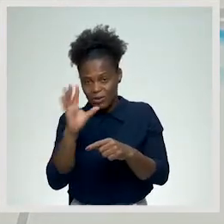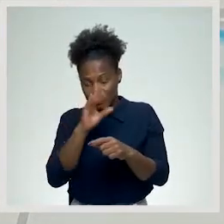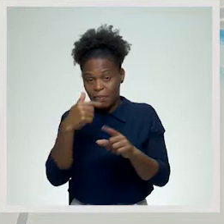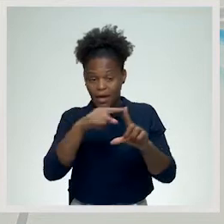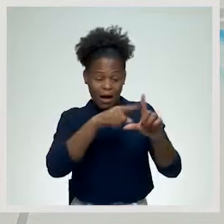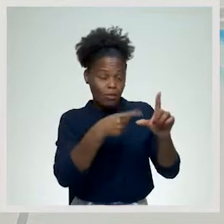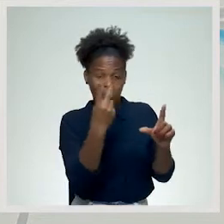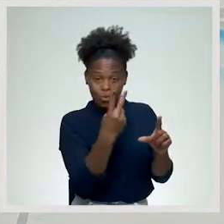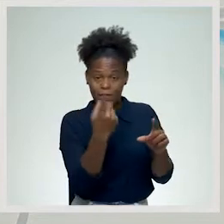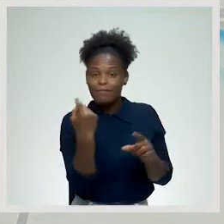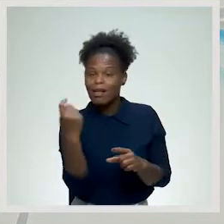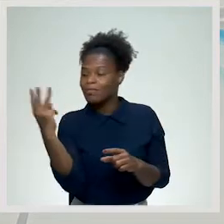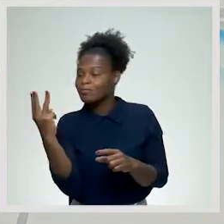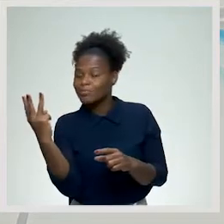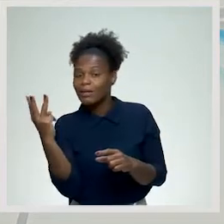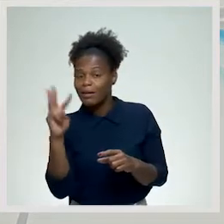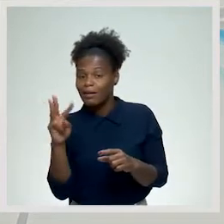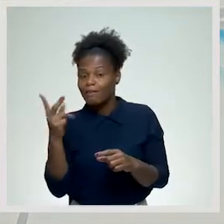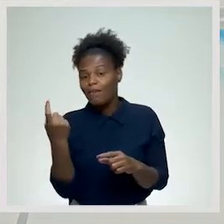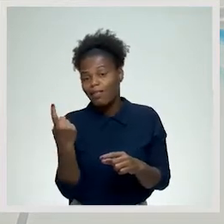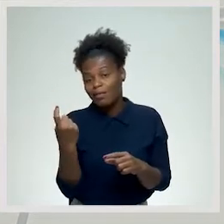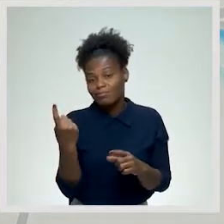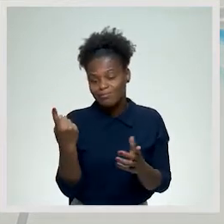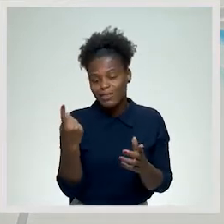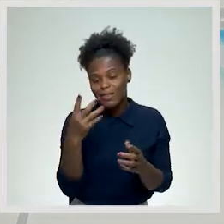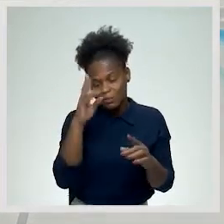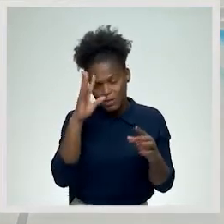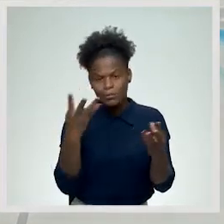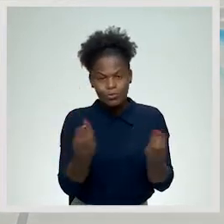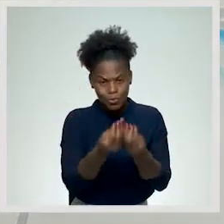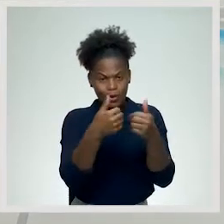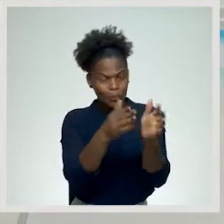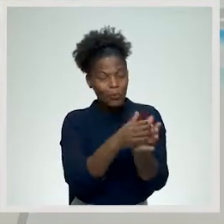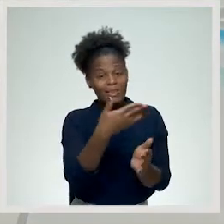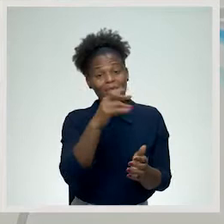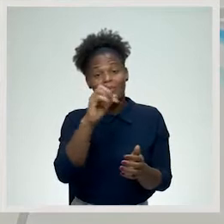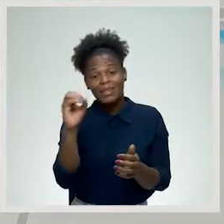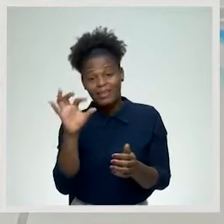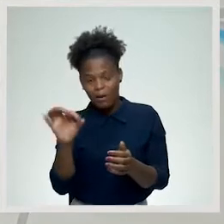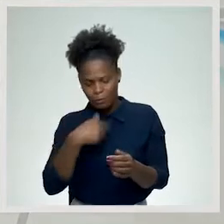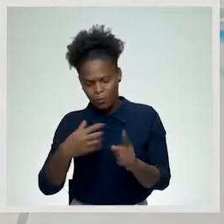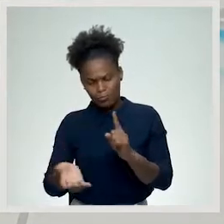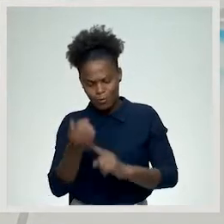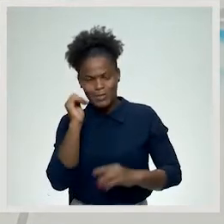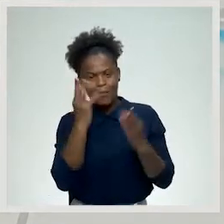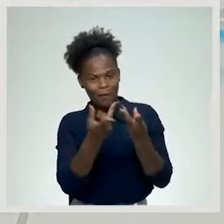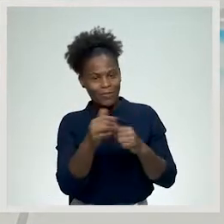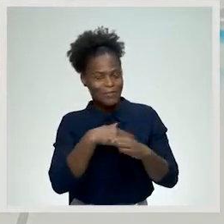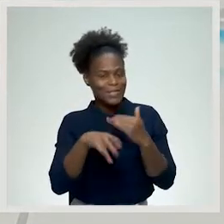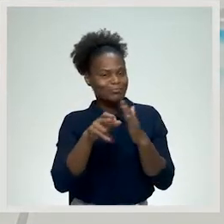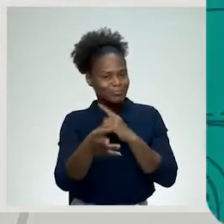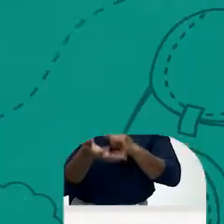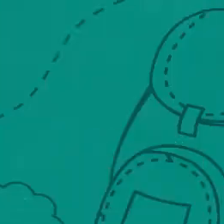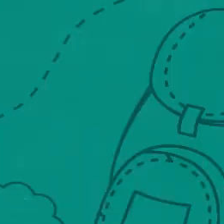falta-me o terceiro, sabendo que a soma dos três é 180 graus, eu consigo fazer os cálculos e lá chegar.